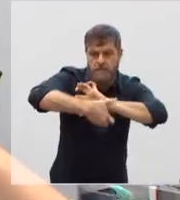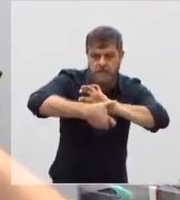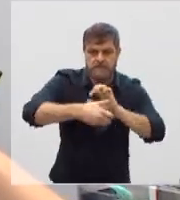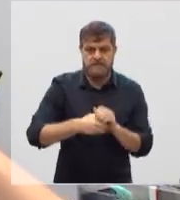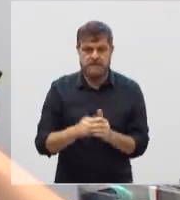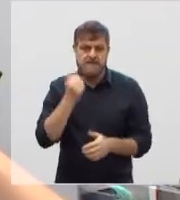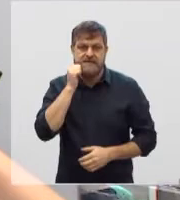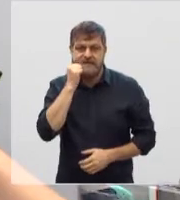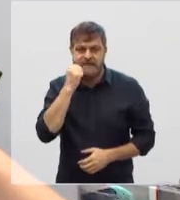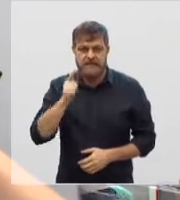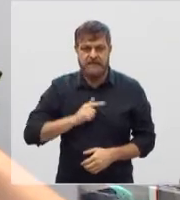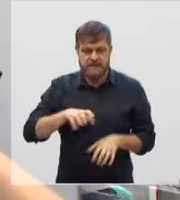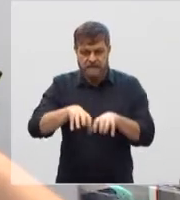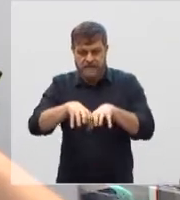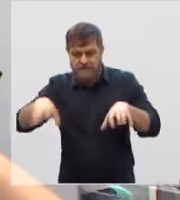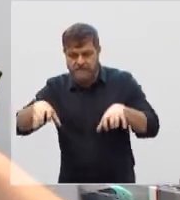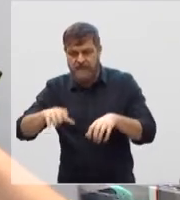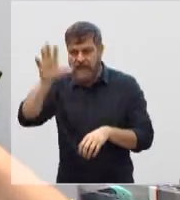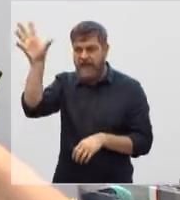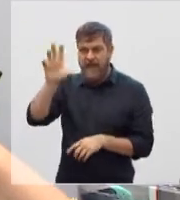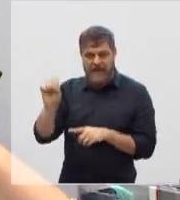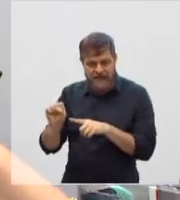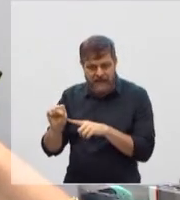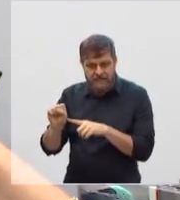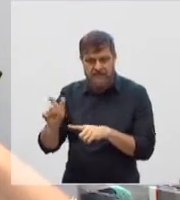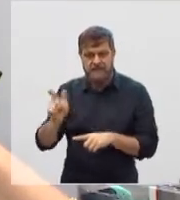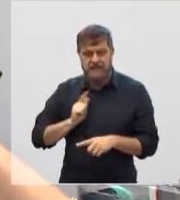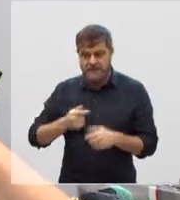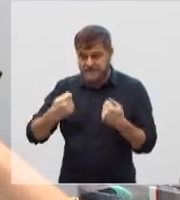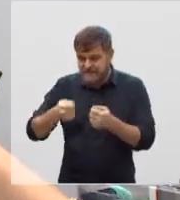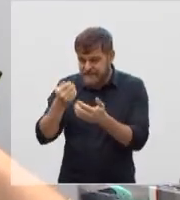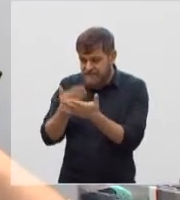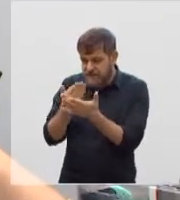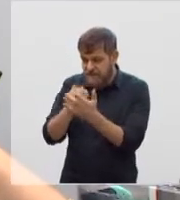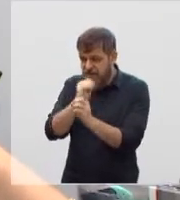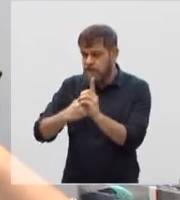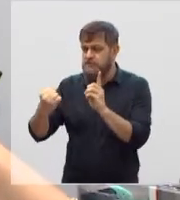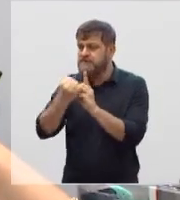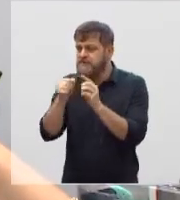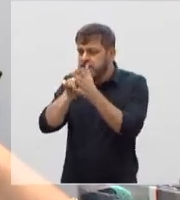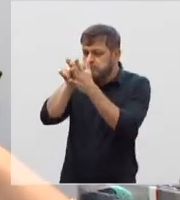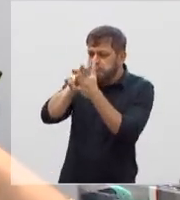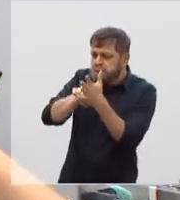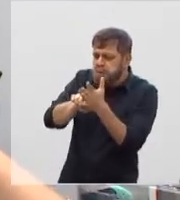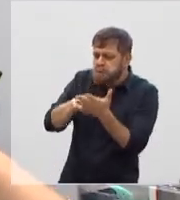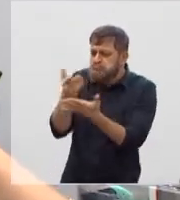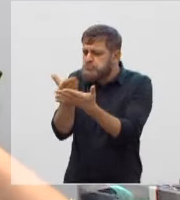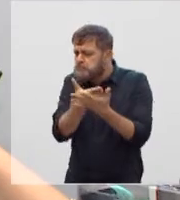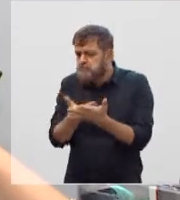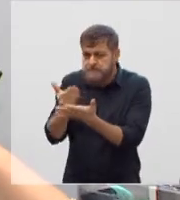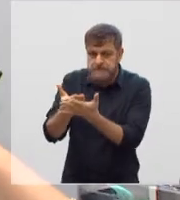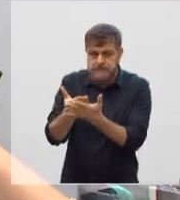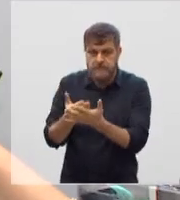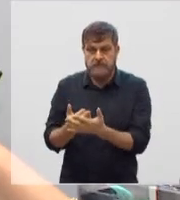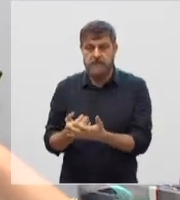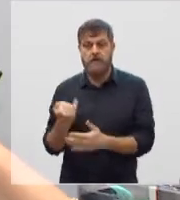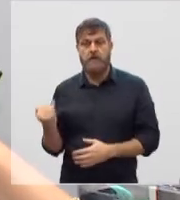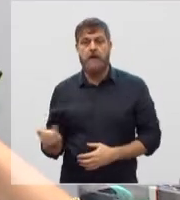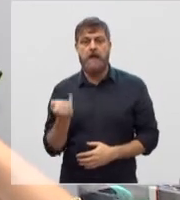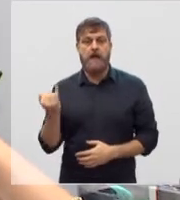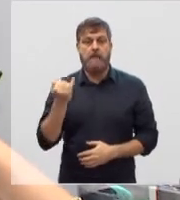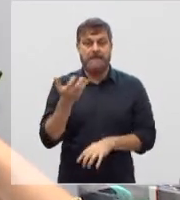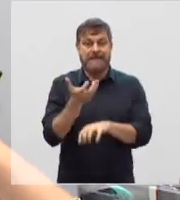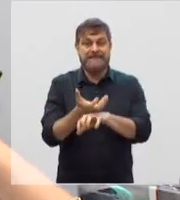científicas, quando houve a expansão, a divisão colonial da África. Então havia necessidade de estudar a sociedade. E aí